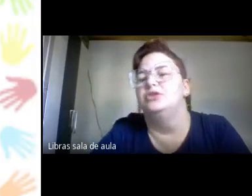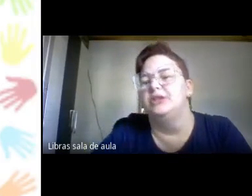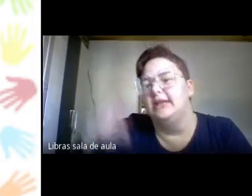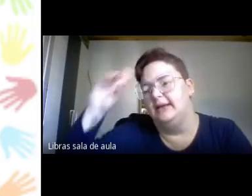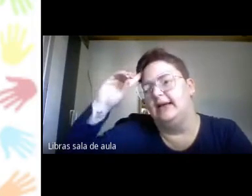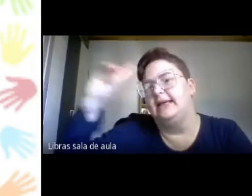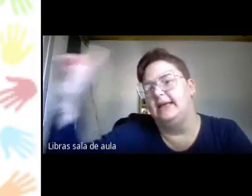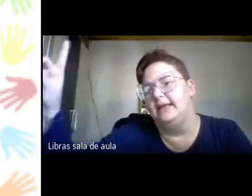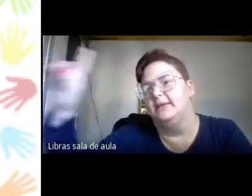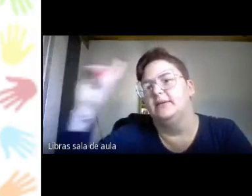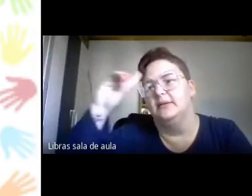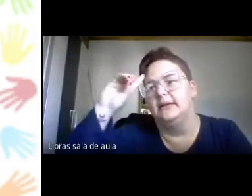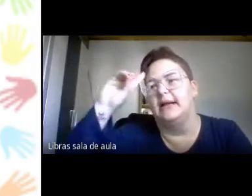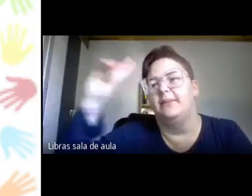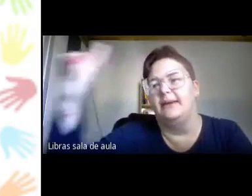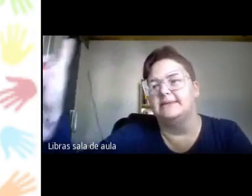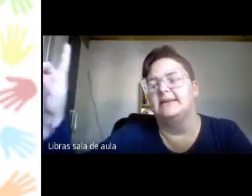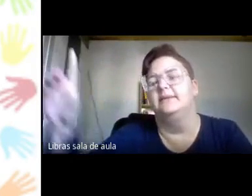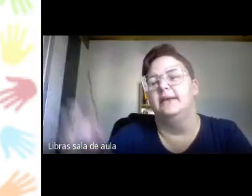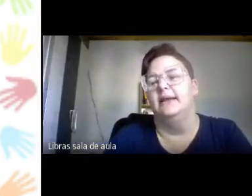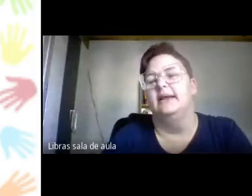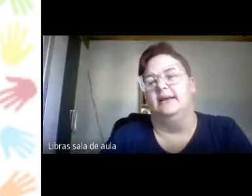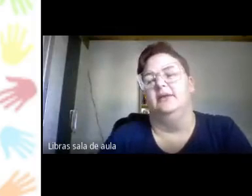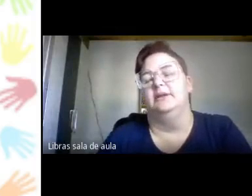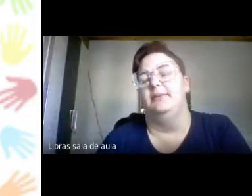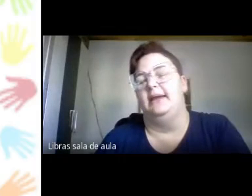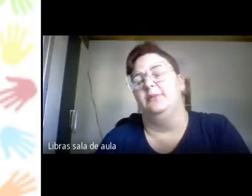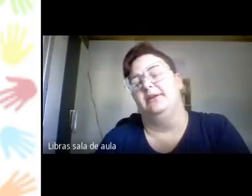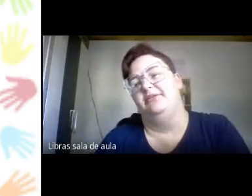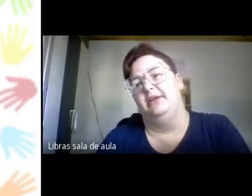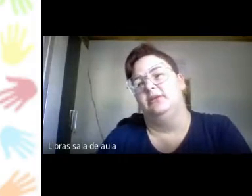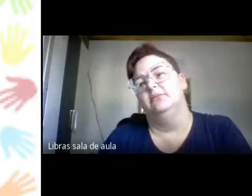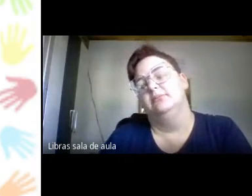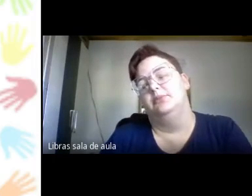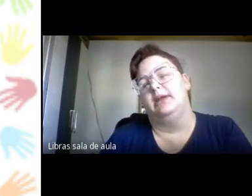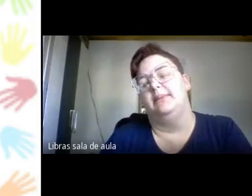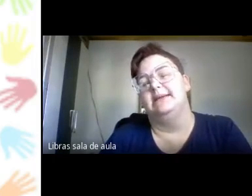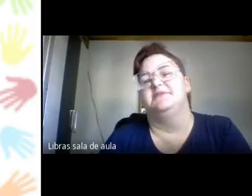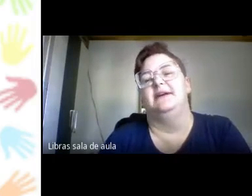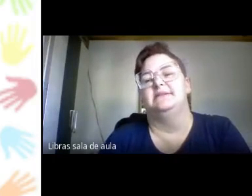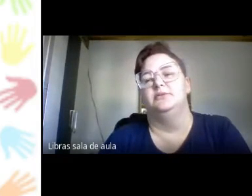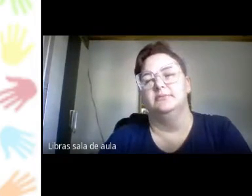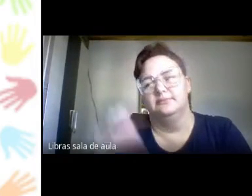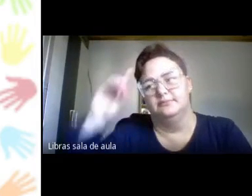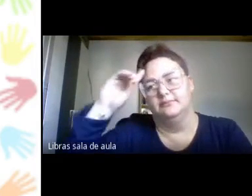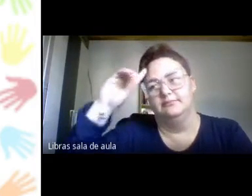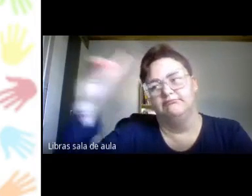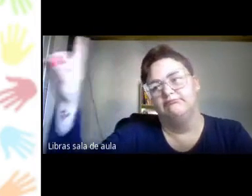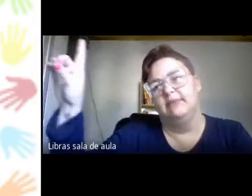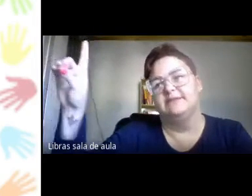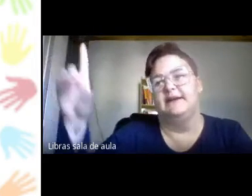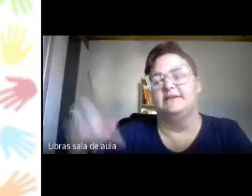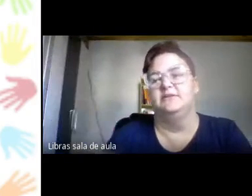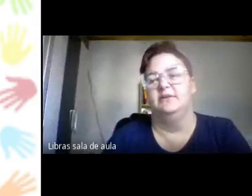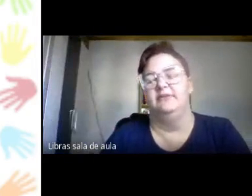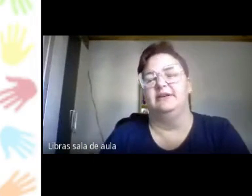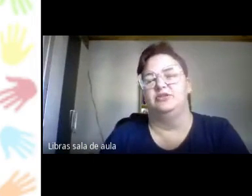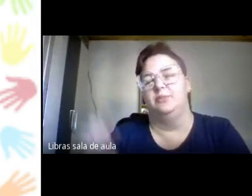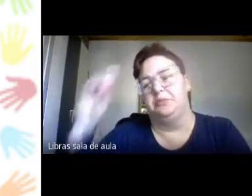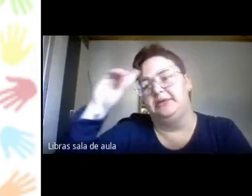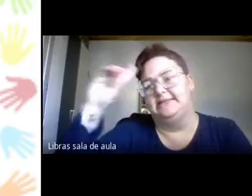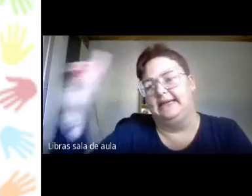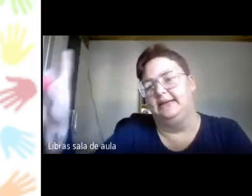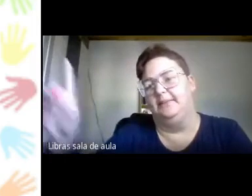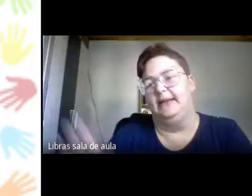O dia aqui na cabeça. Eu prefiro, porque é mais fácil. mais fácil e fácil